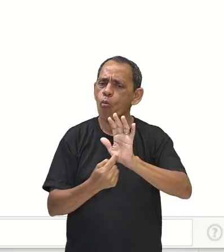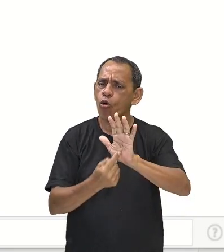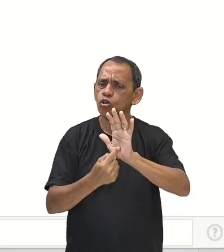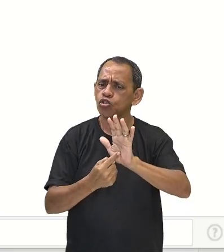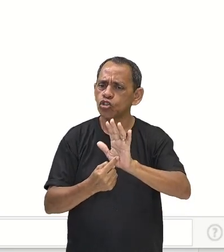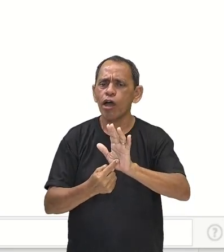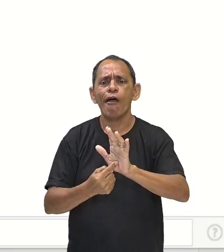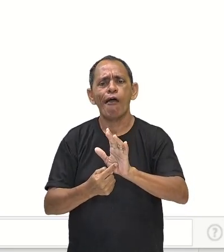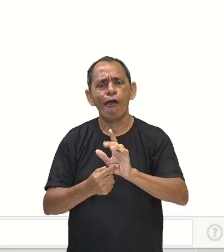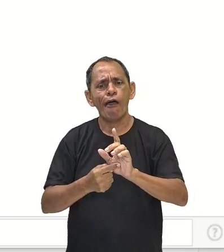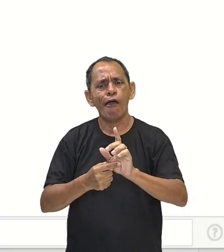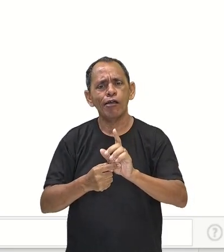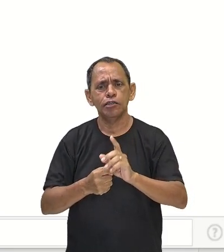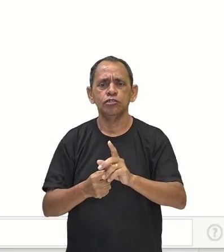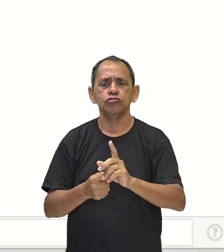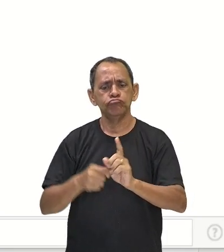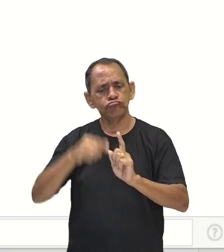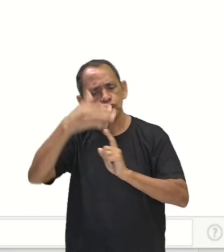baixar aqui,